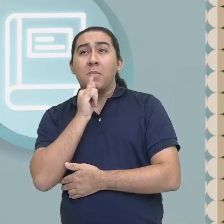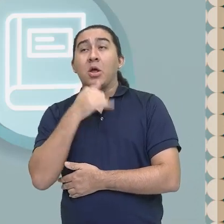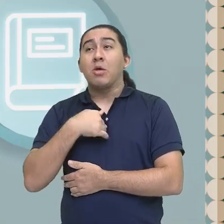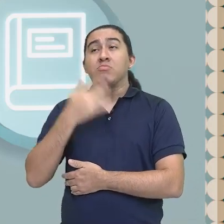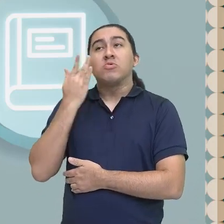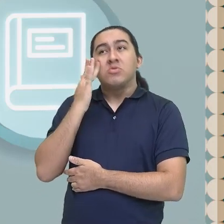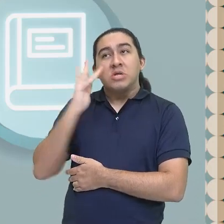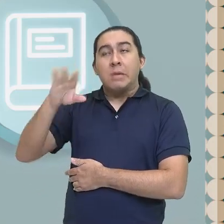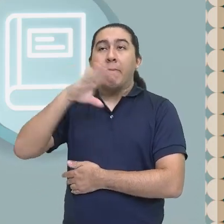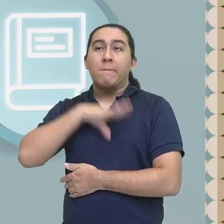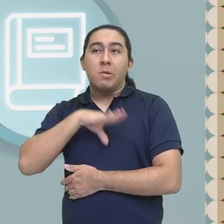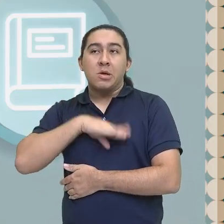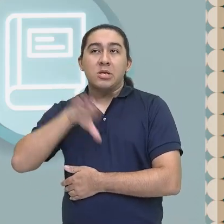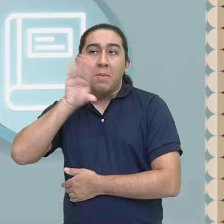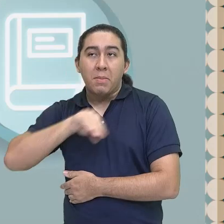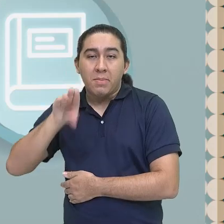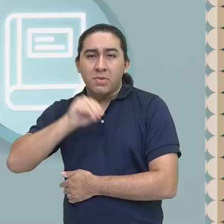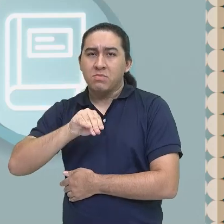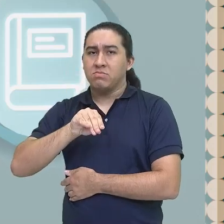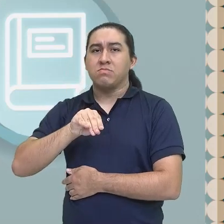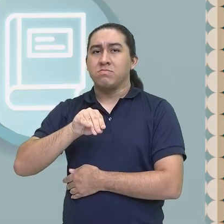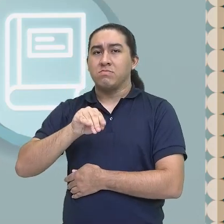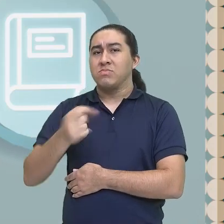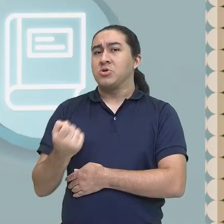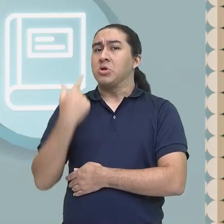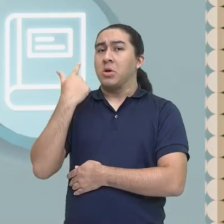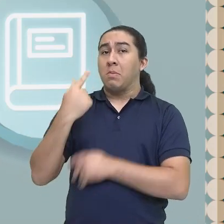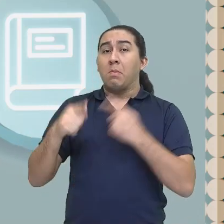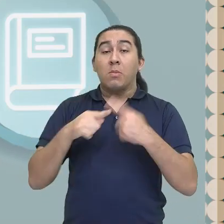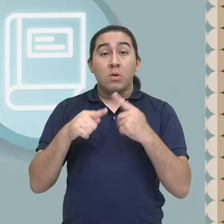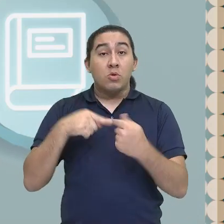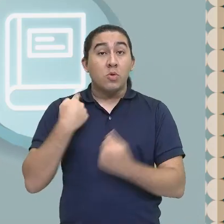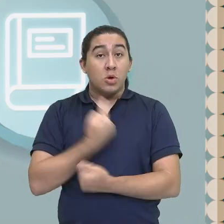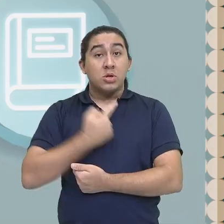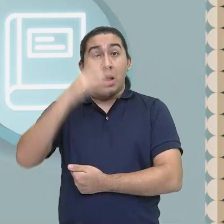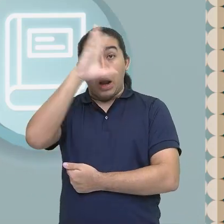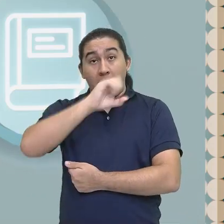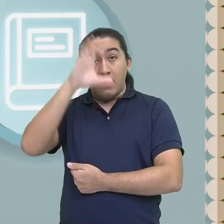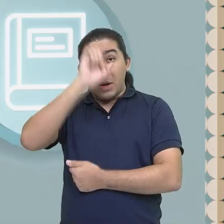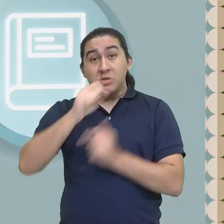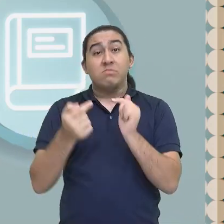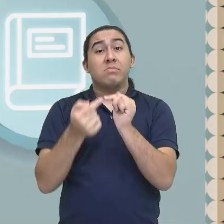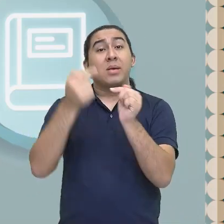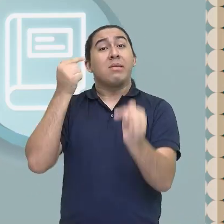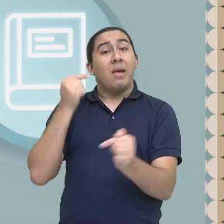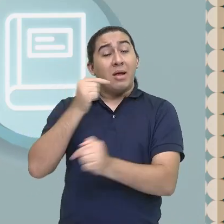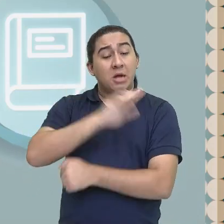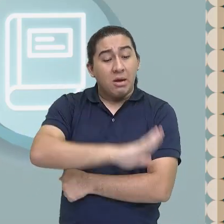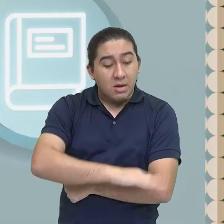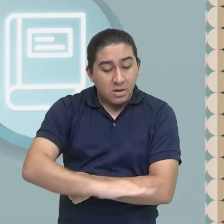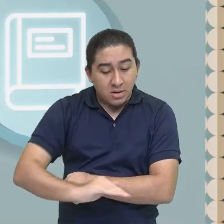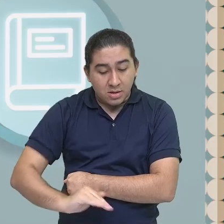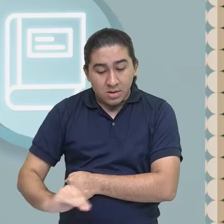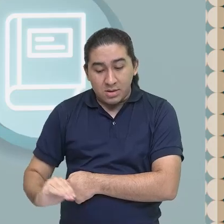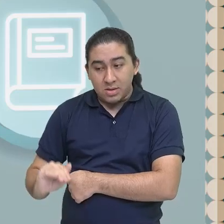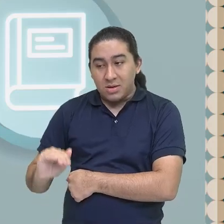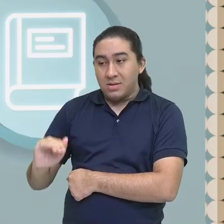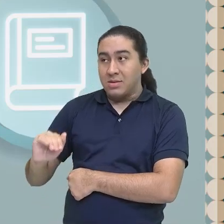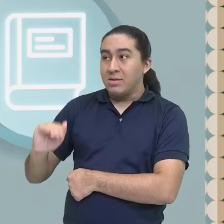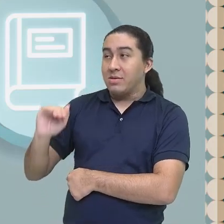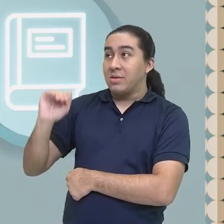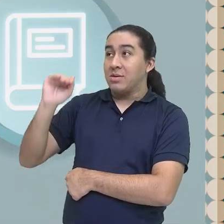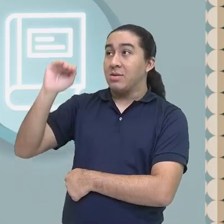sei português? Isso não existe, né? Porque a gente aprende desde quando é criança, com os pais, né?